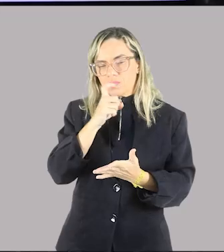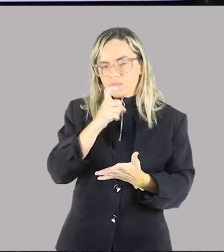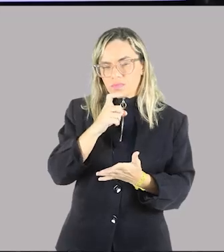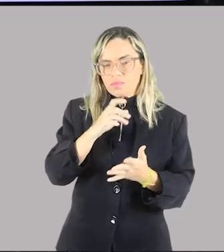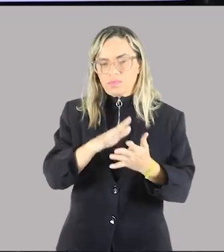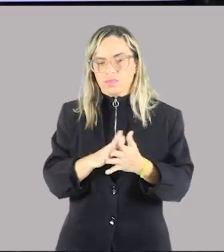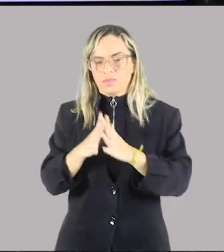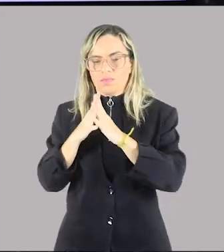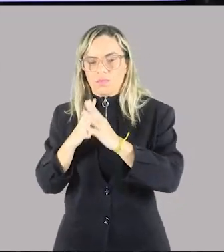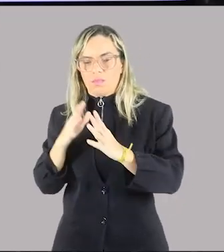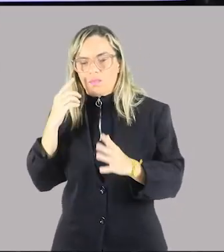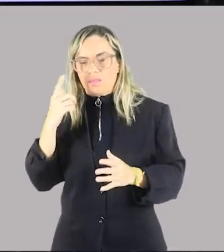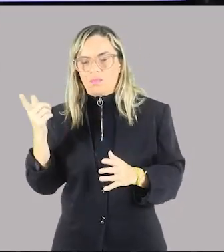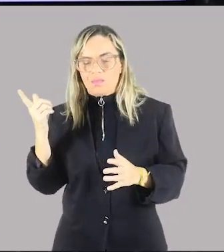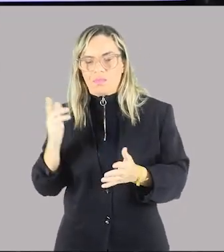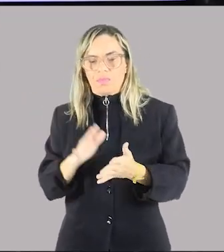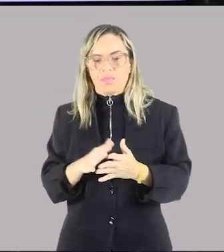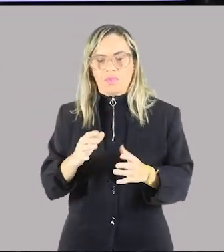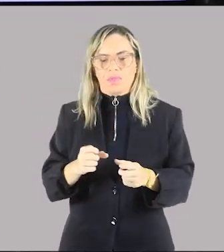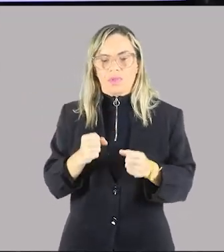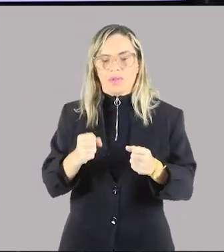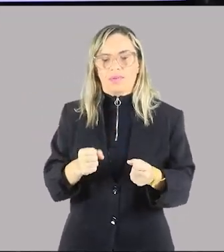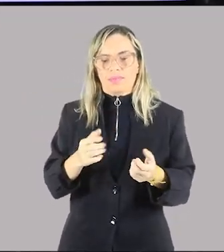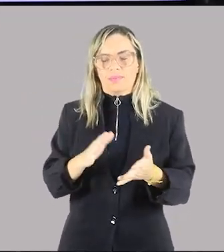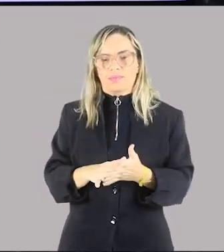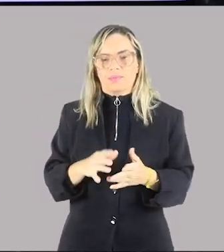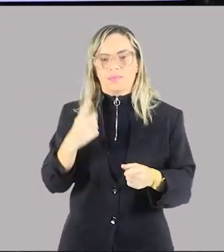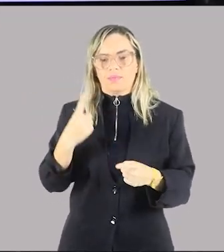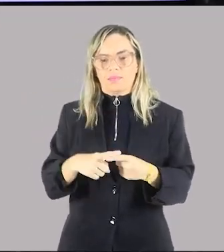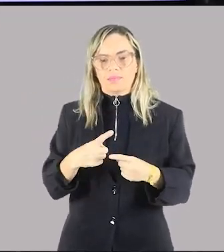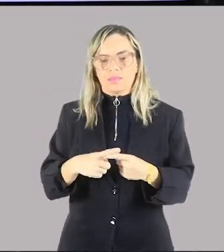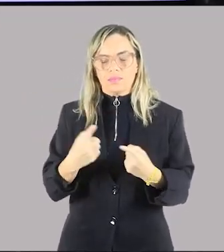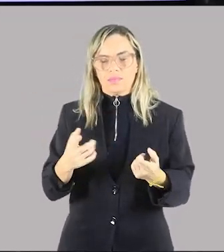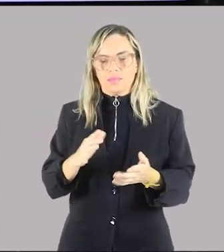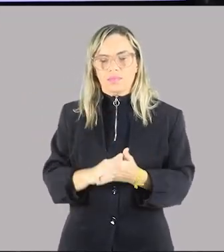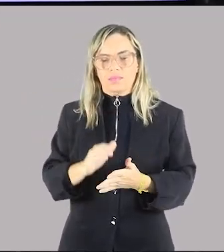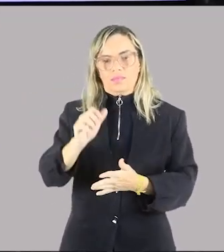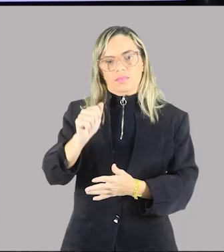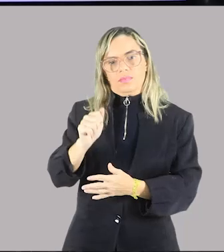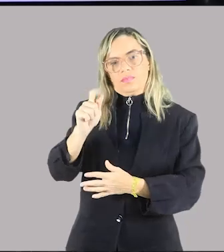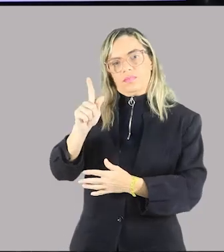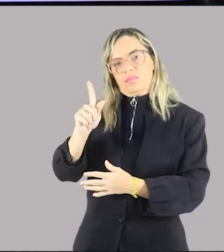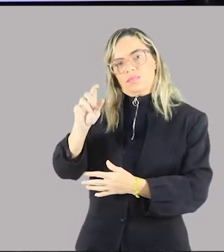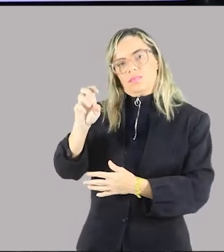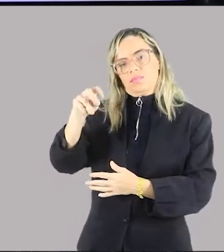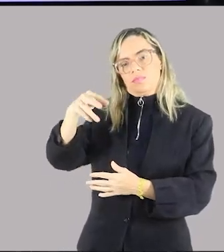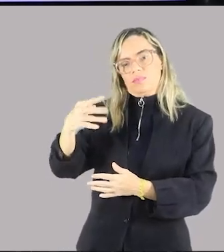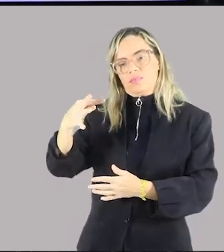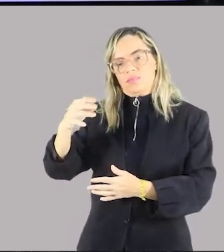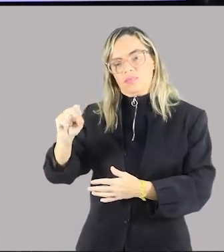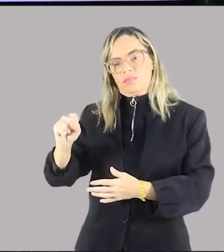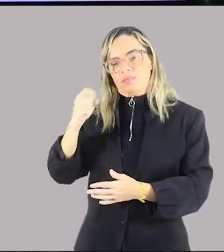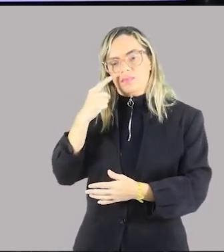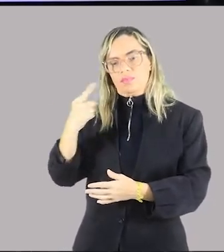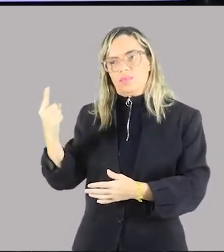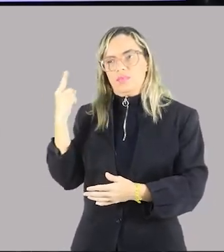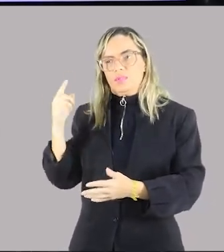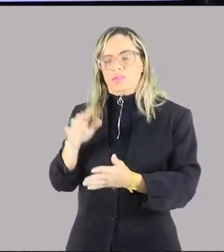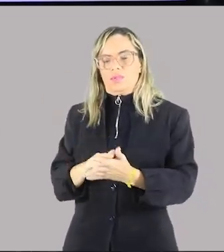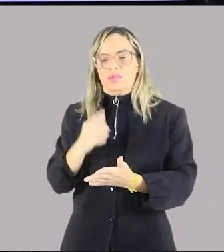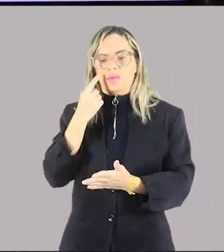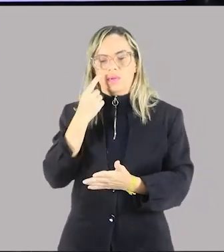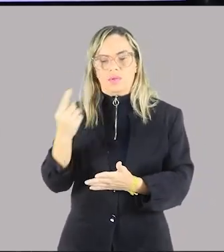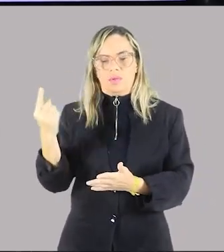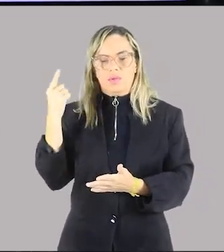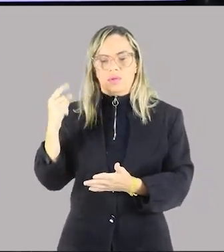amplo podem ser considerados servidores públicos. Por quê? Porque são agentes públicos. Quando a gente fala servidor público